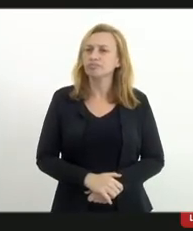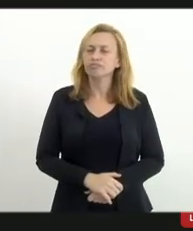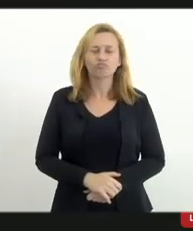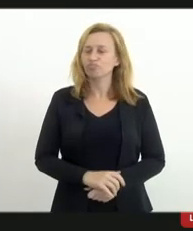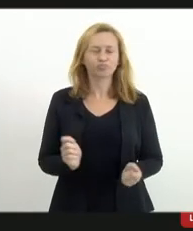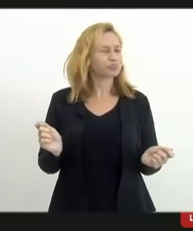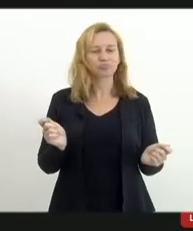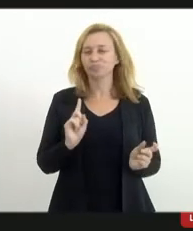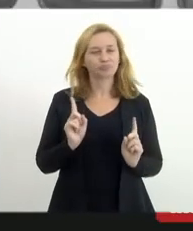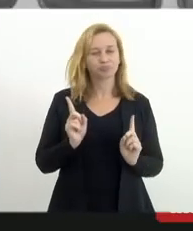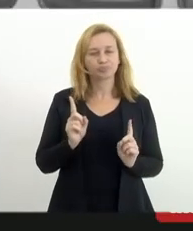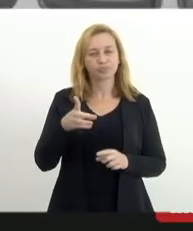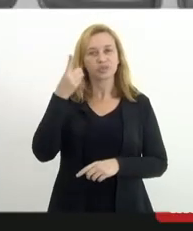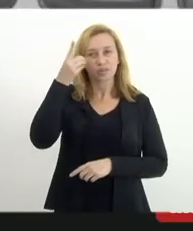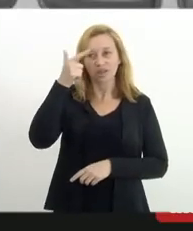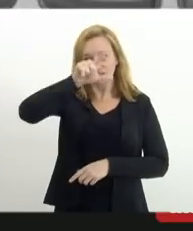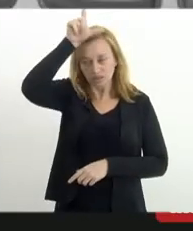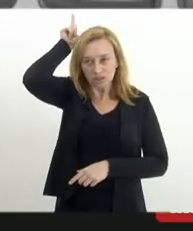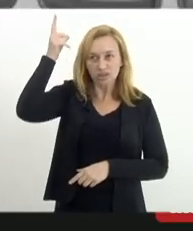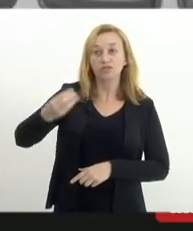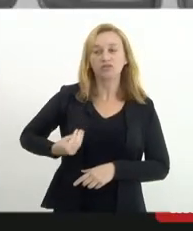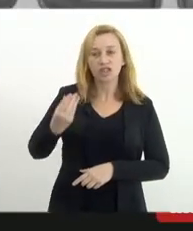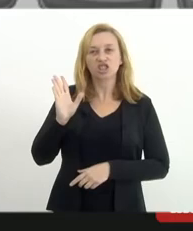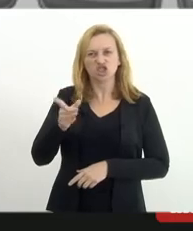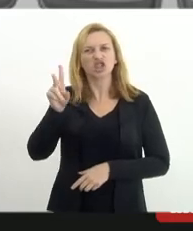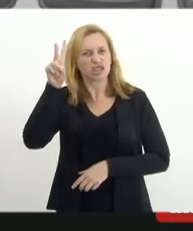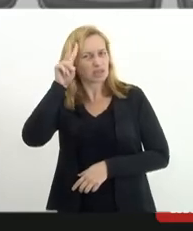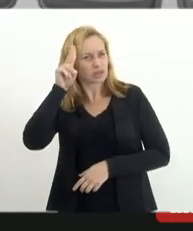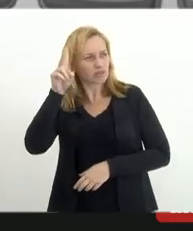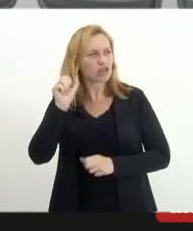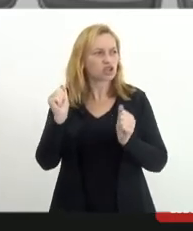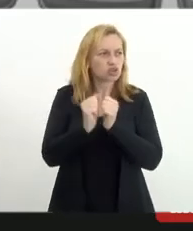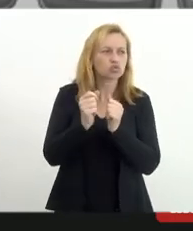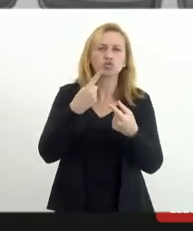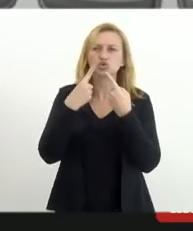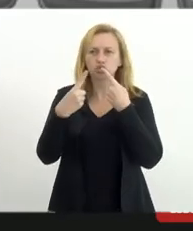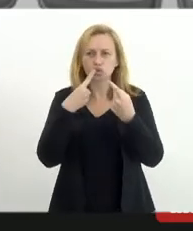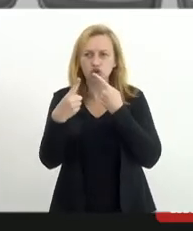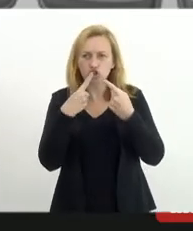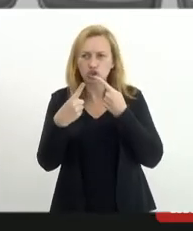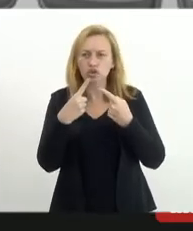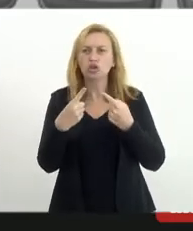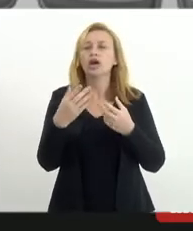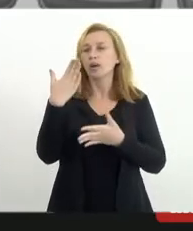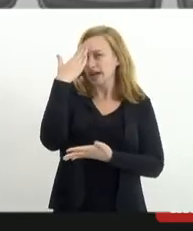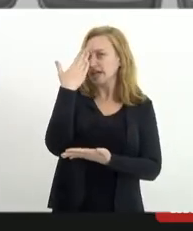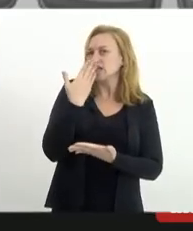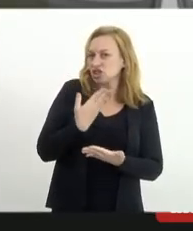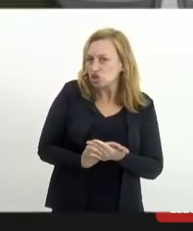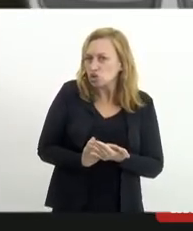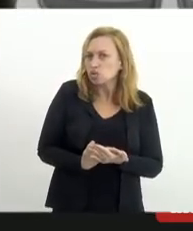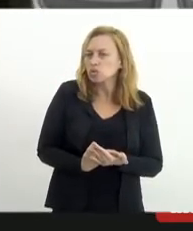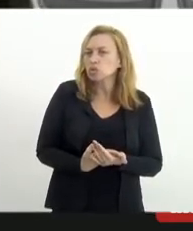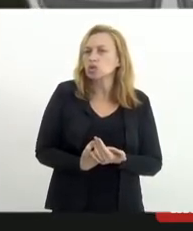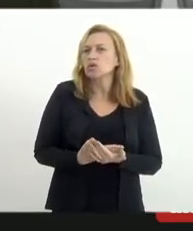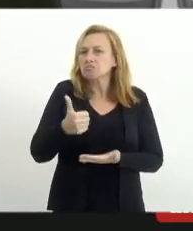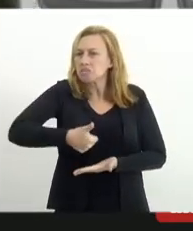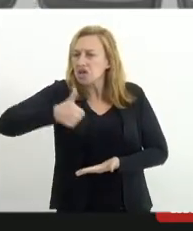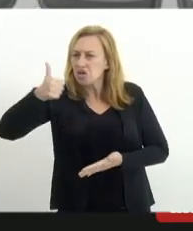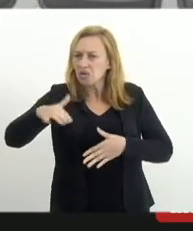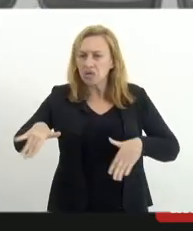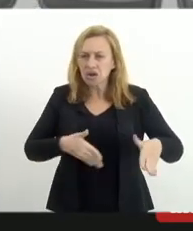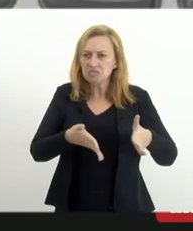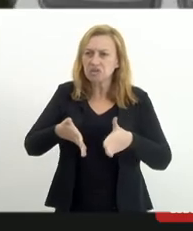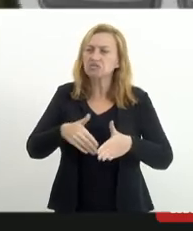não, deputado Luiz Paulo. Nós estaremos presentes na segunda-feira nesse debate. acredito que pelo melhor andamento